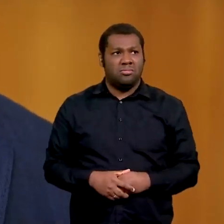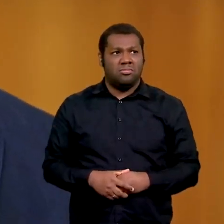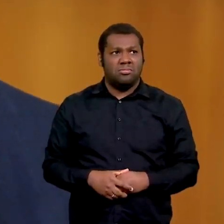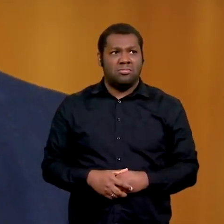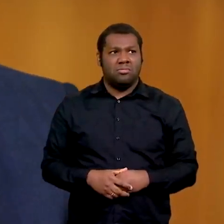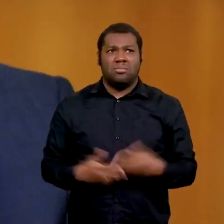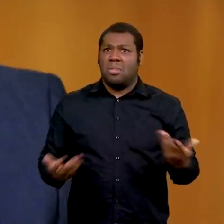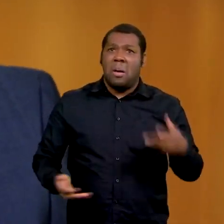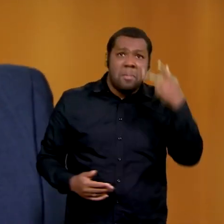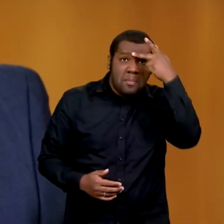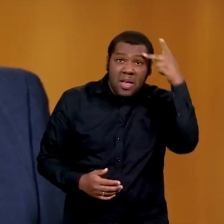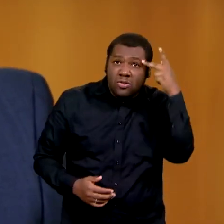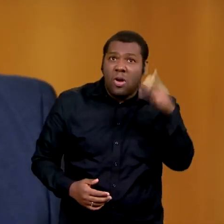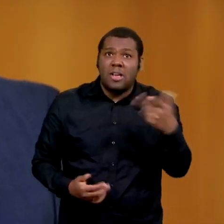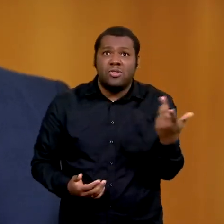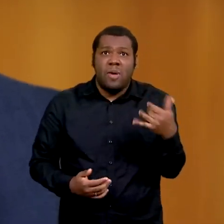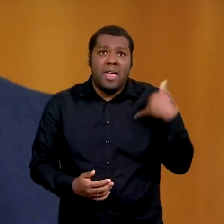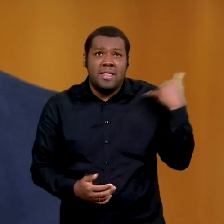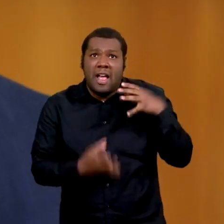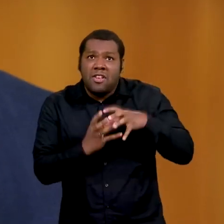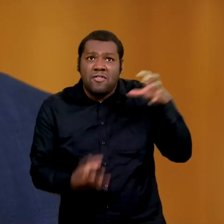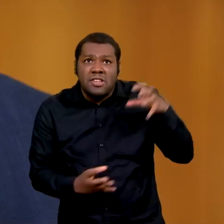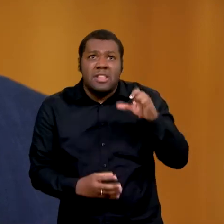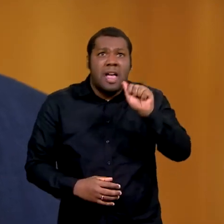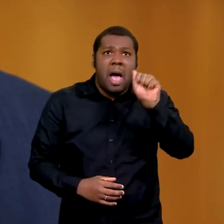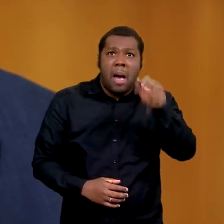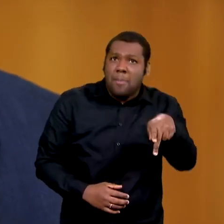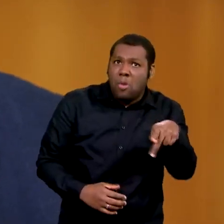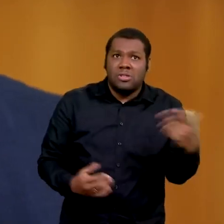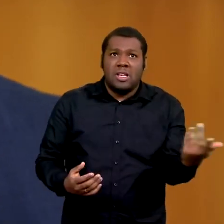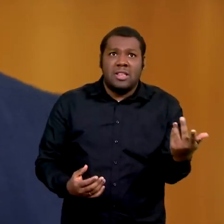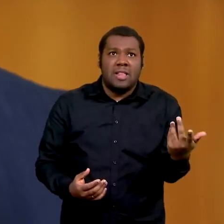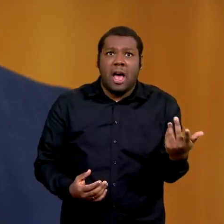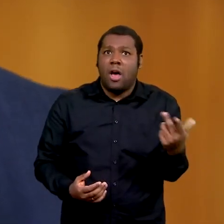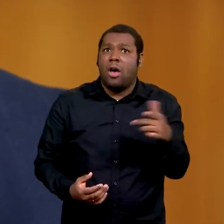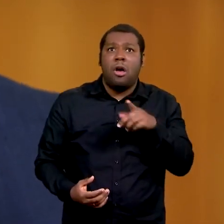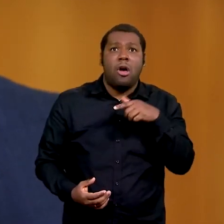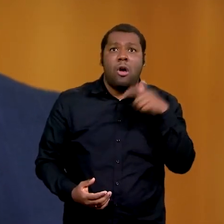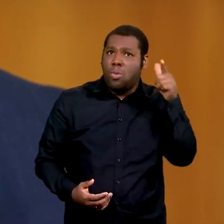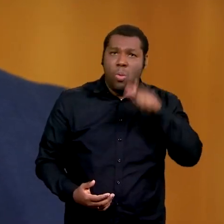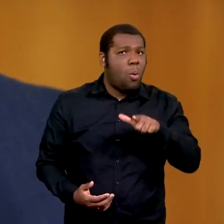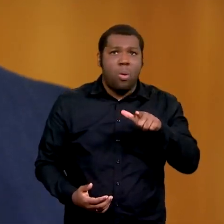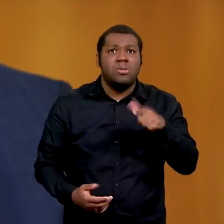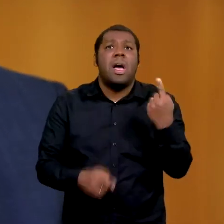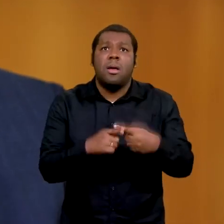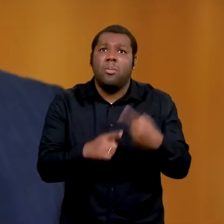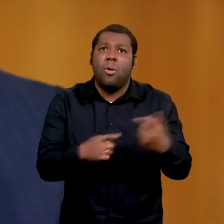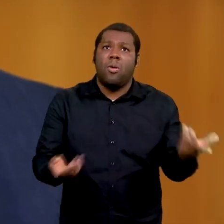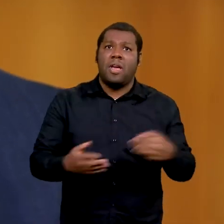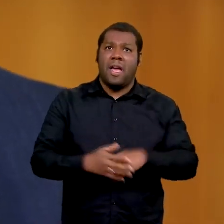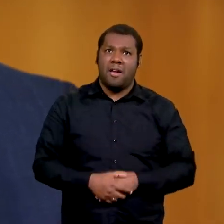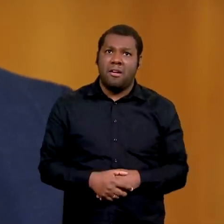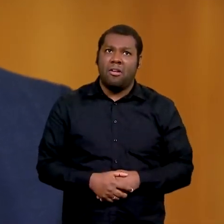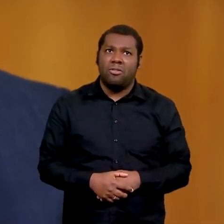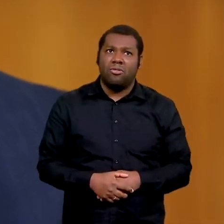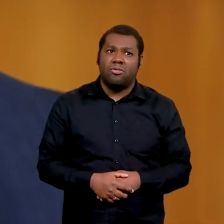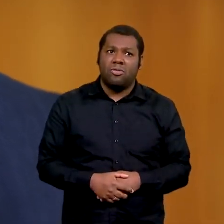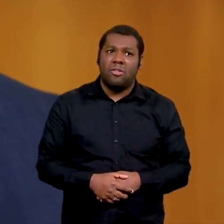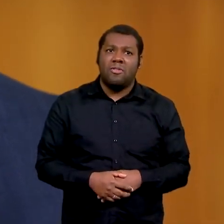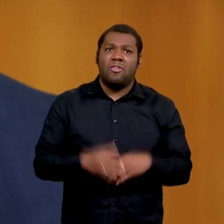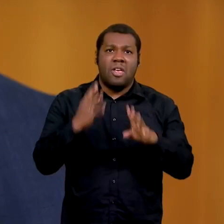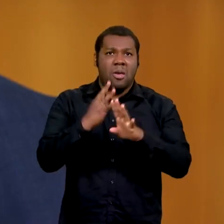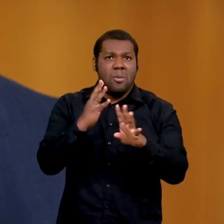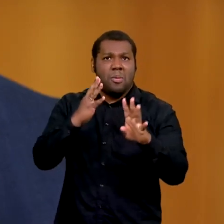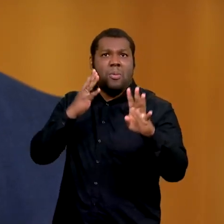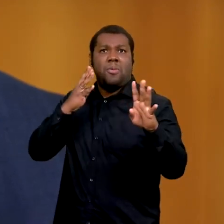tem dinheiro para pagar Se for isso a gente tem que ser muito verdadeiro com o povo e dizer porque que dessa fila Isso é falta